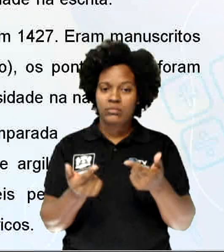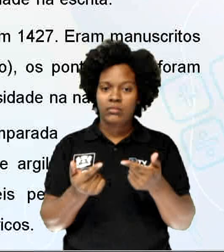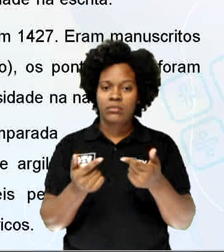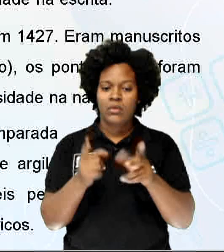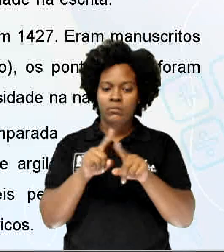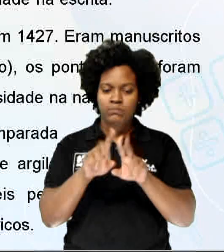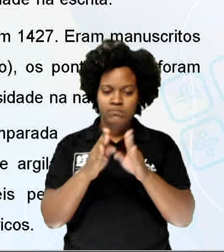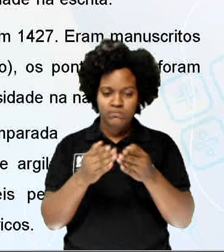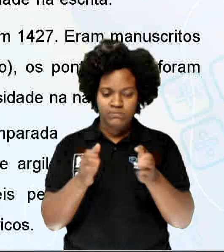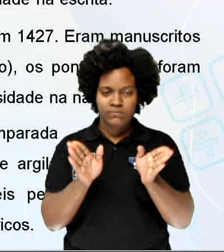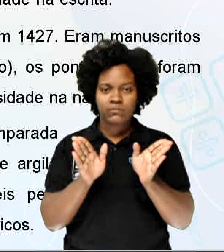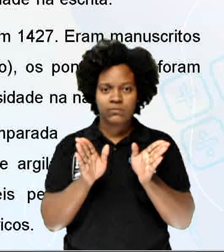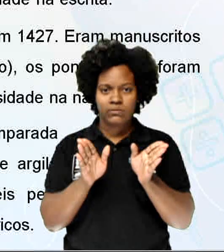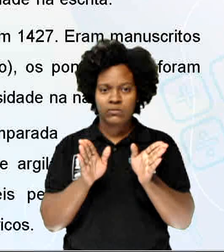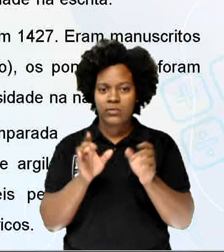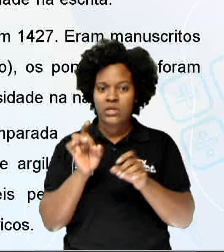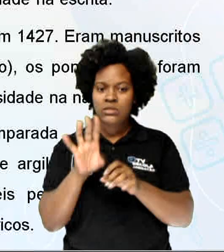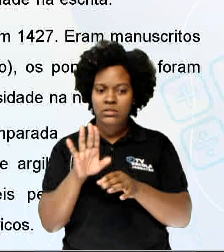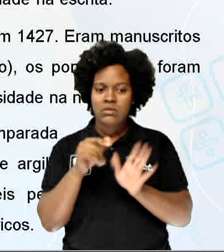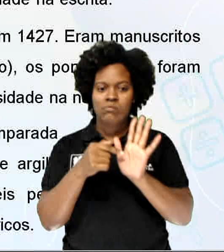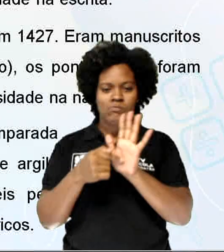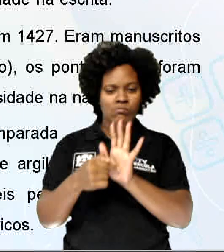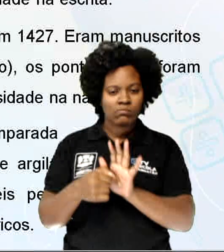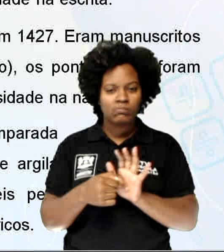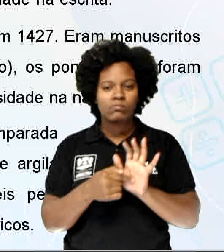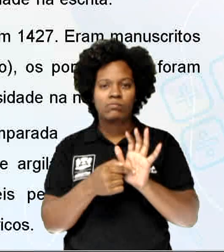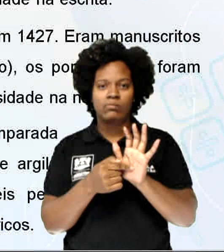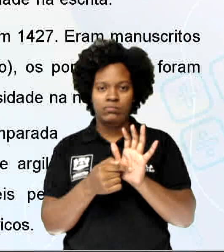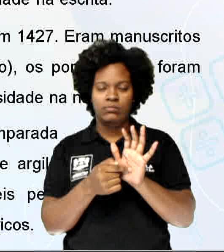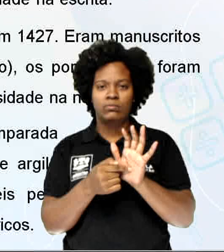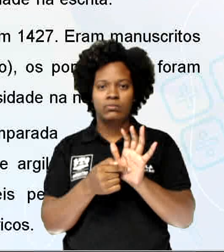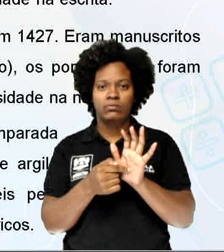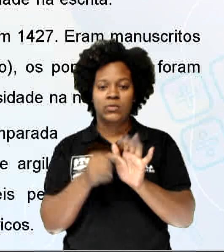Abre aspas, se aparecer